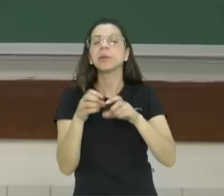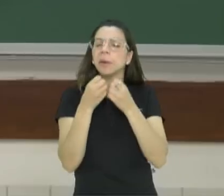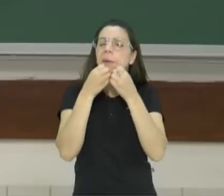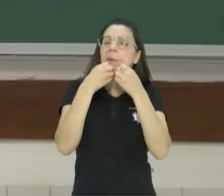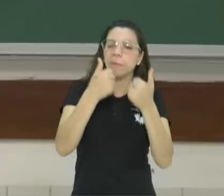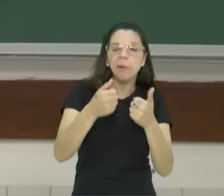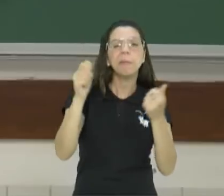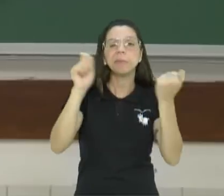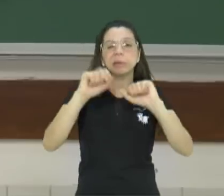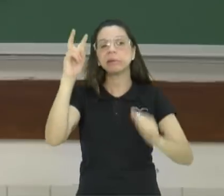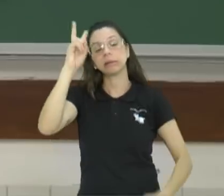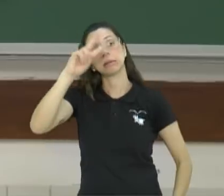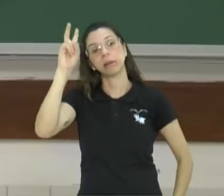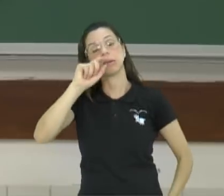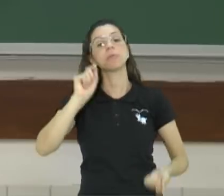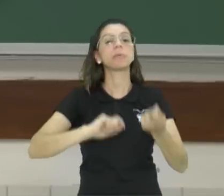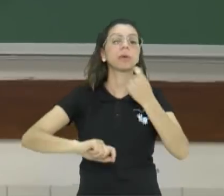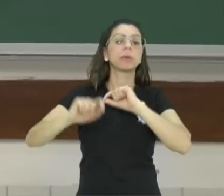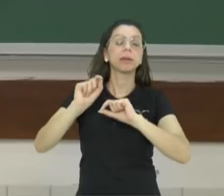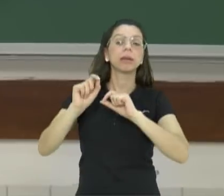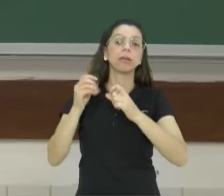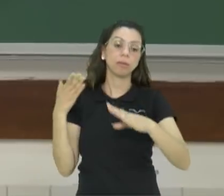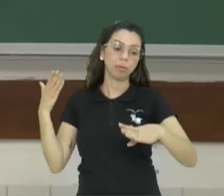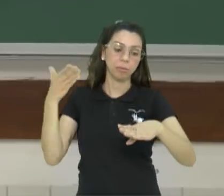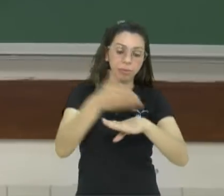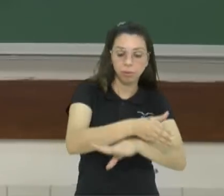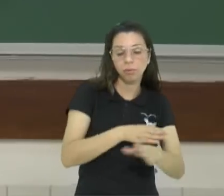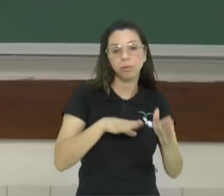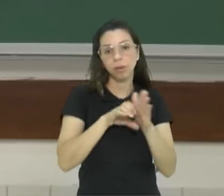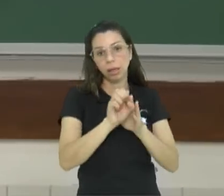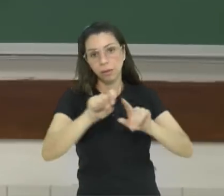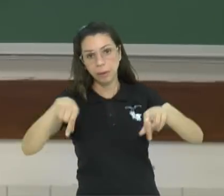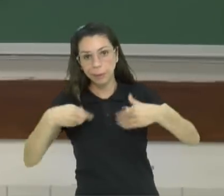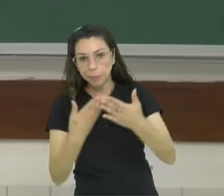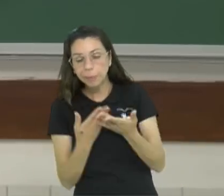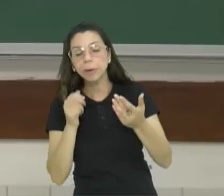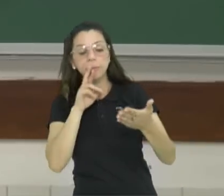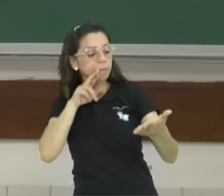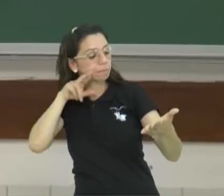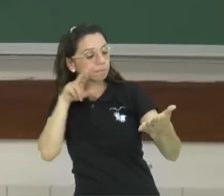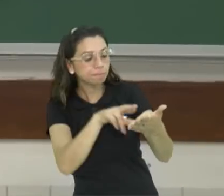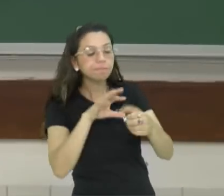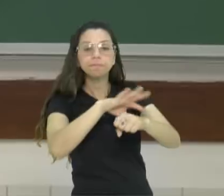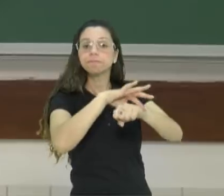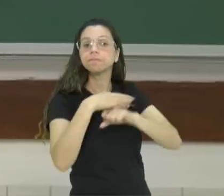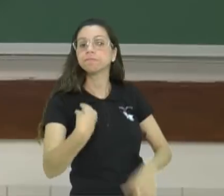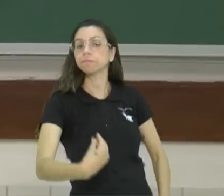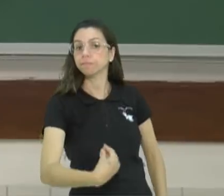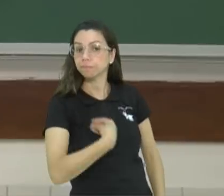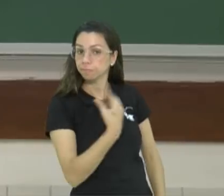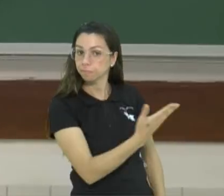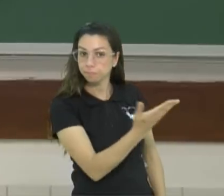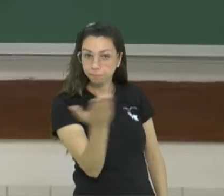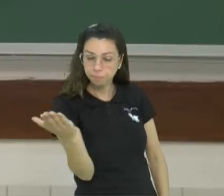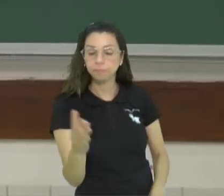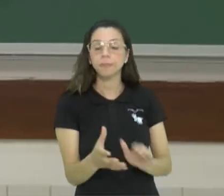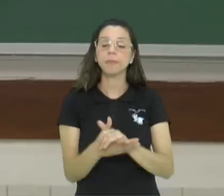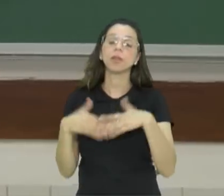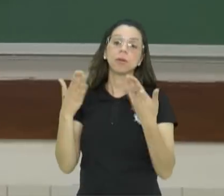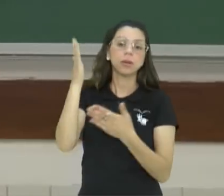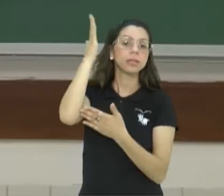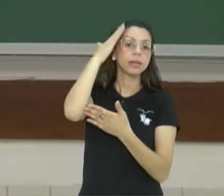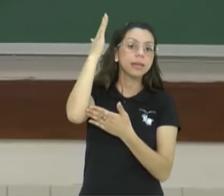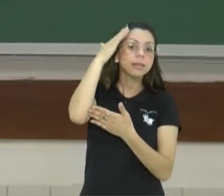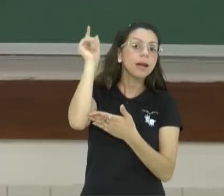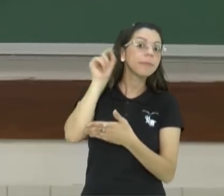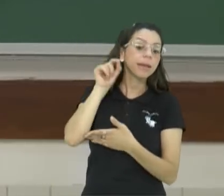que vocês precisam acessar o Google Classroom para que vocês possam registrar a presença de vocês. Vocês já sabem